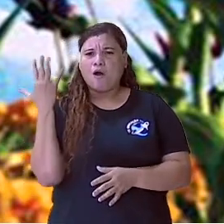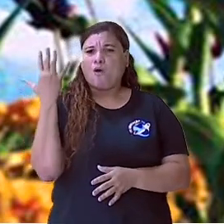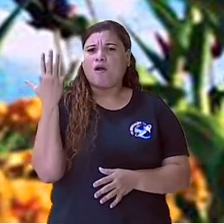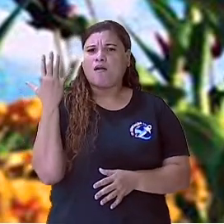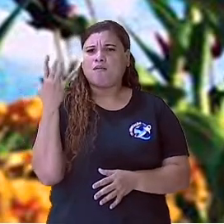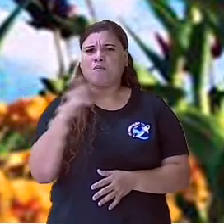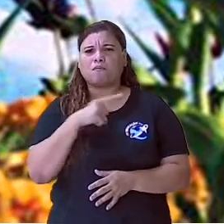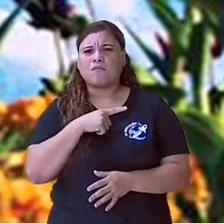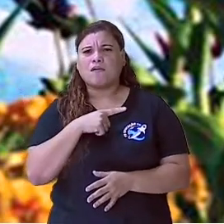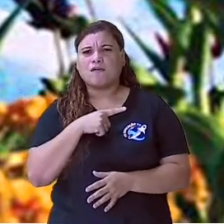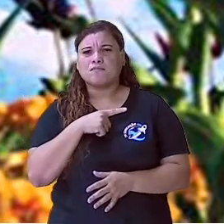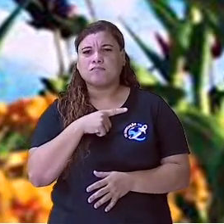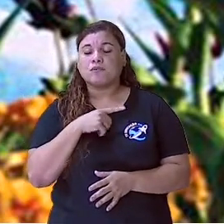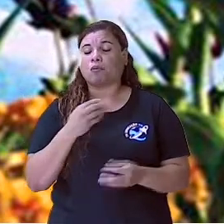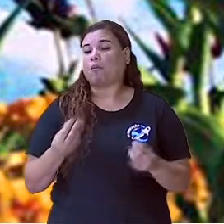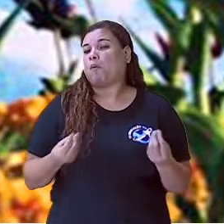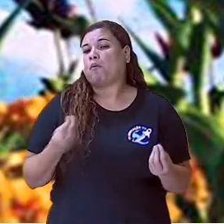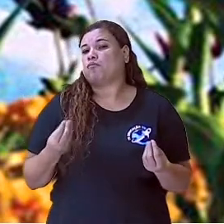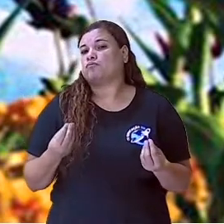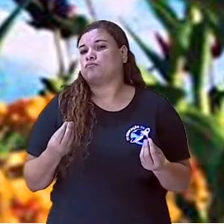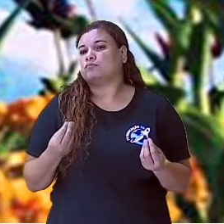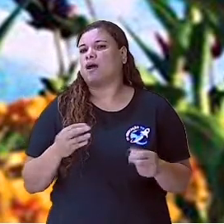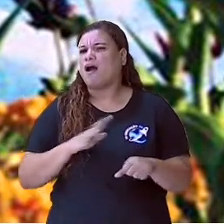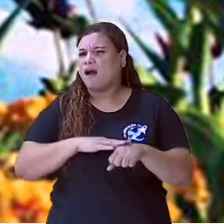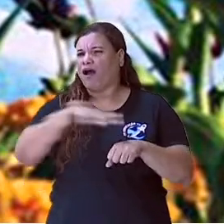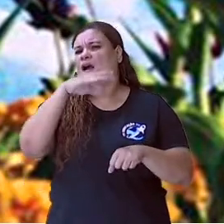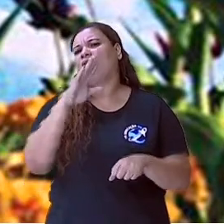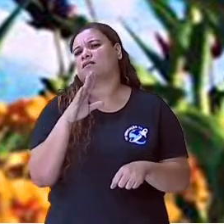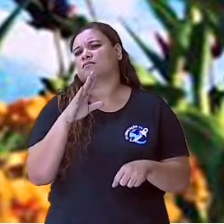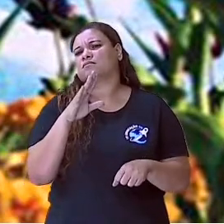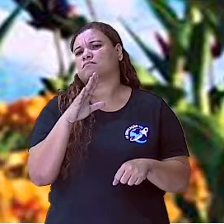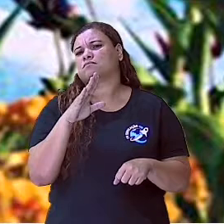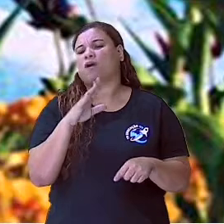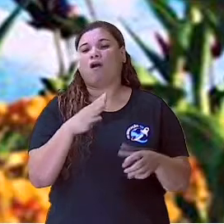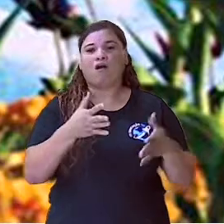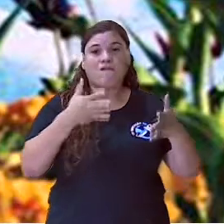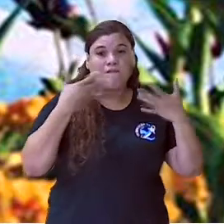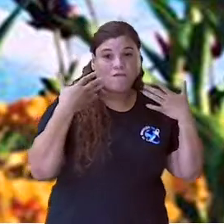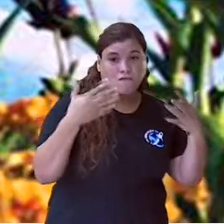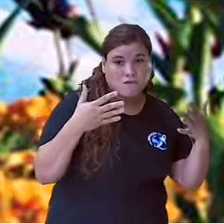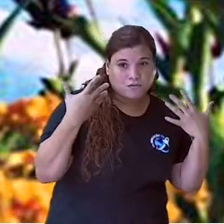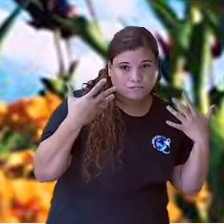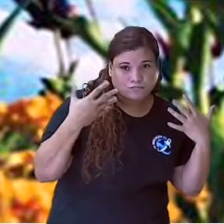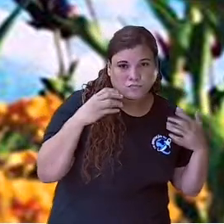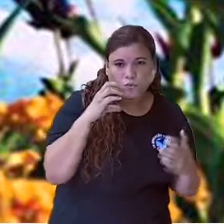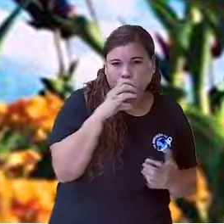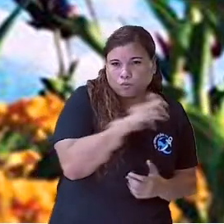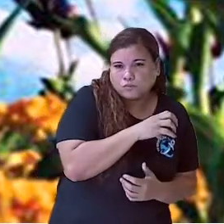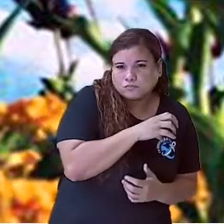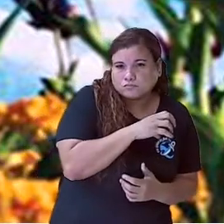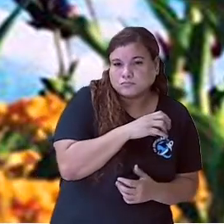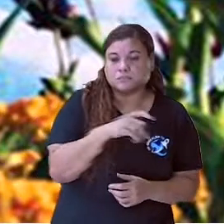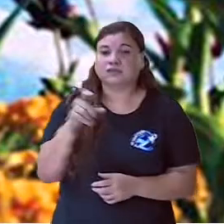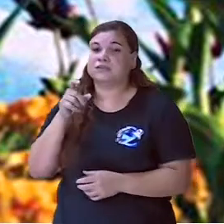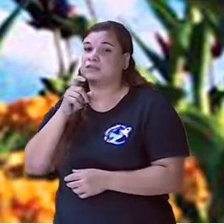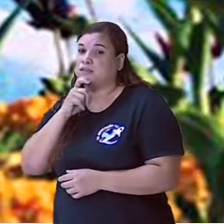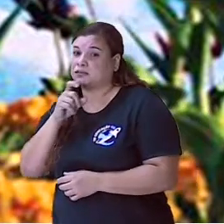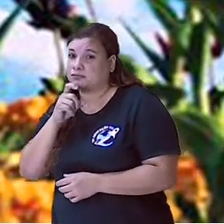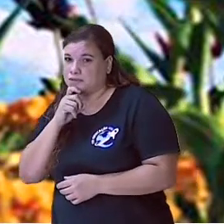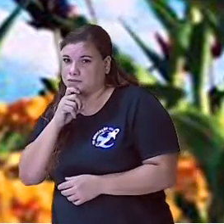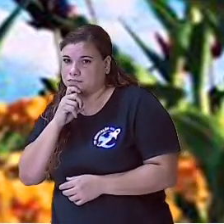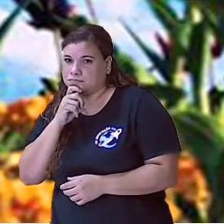mais amena. Então, nós temos as florestas tropicais, florestas equatoriais, mas o clima